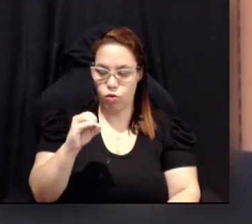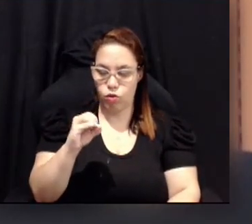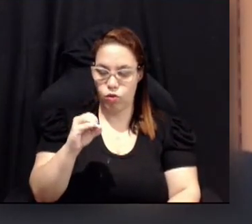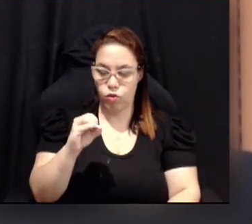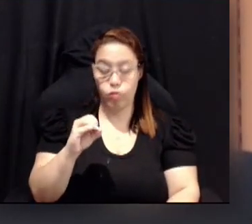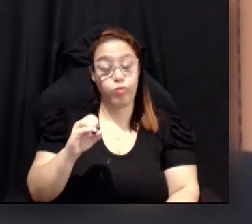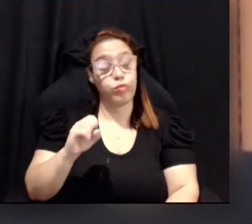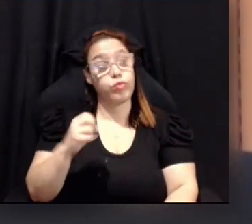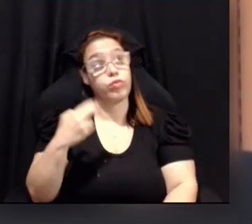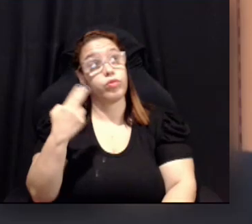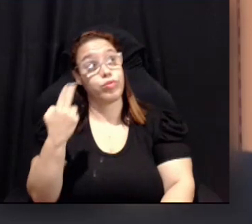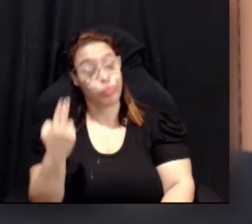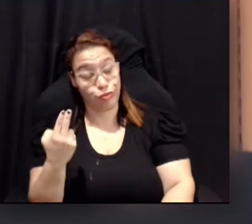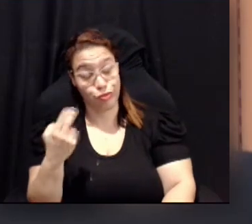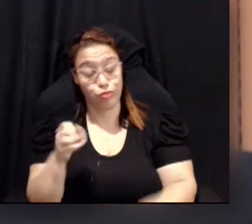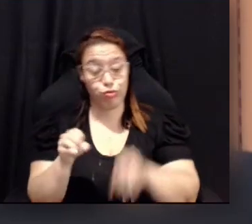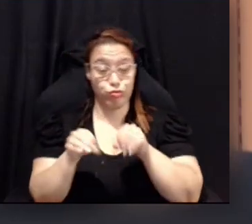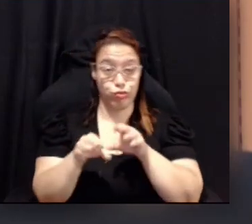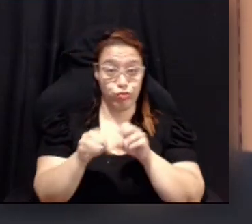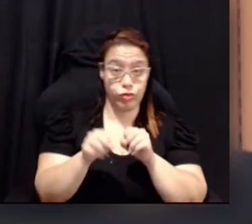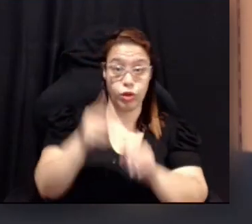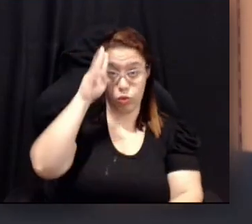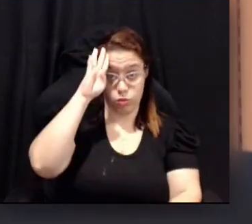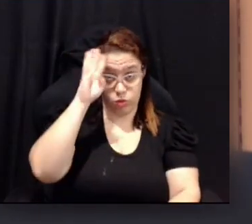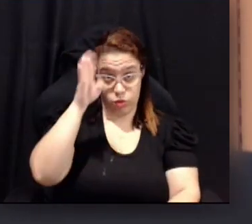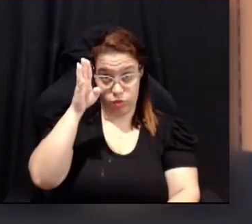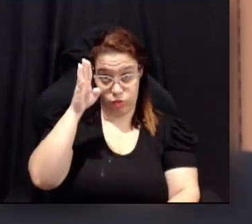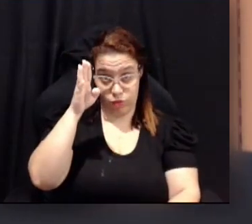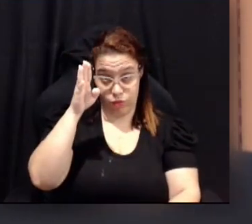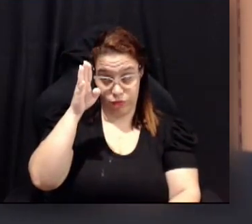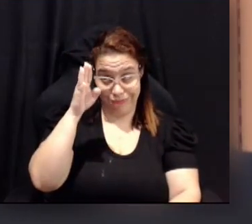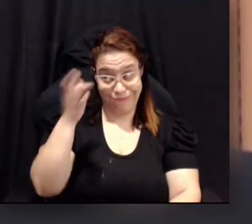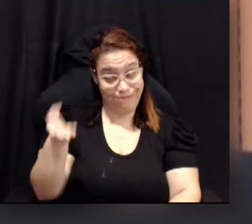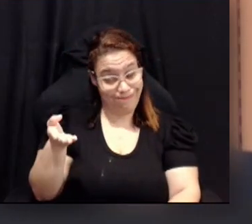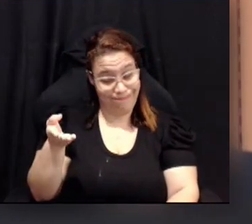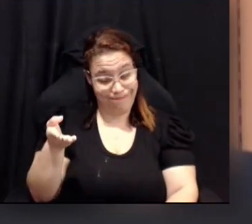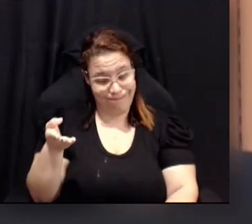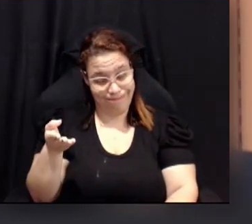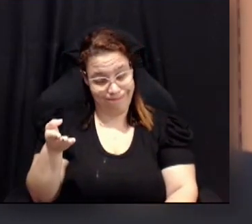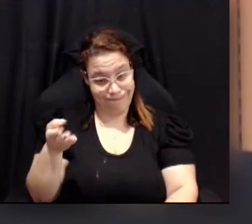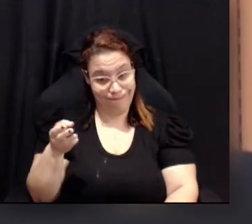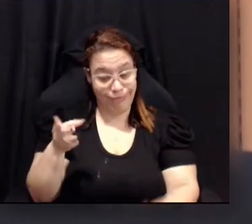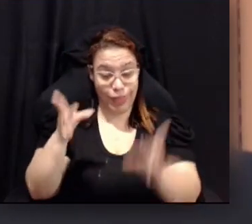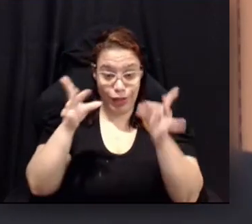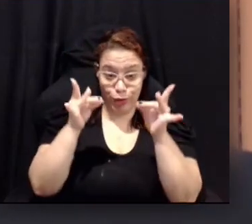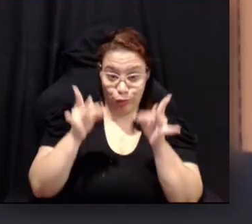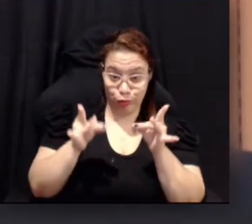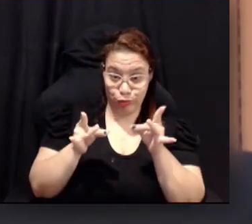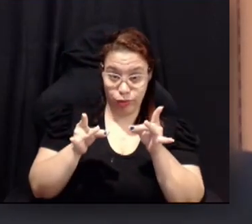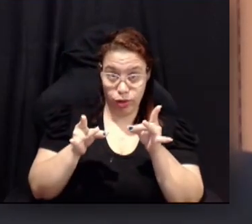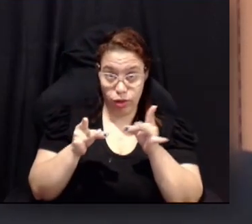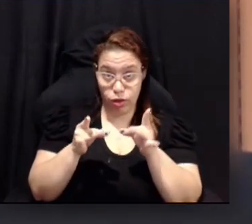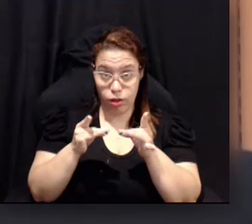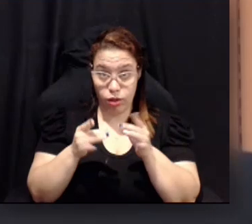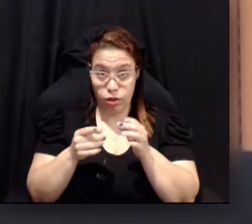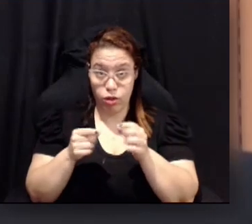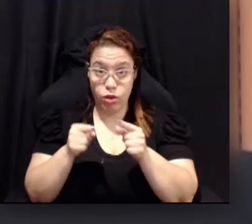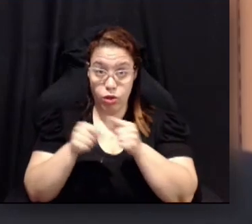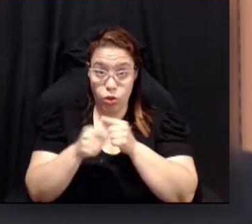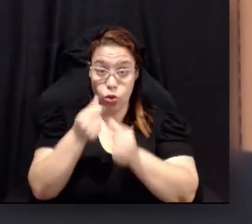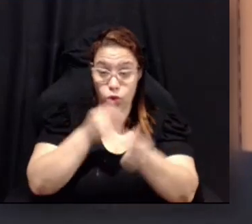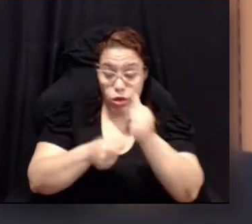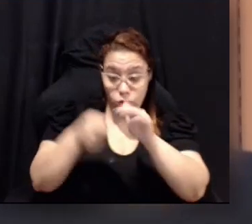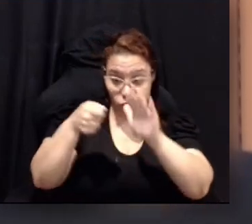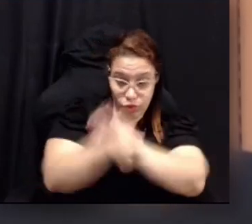tratar a educação como prioridade, e a prioridade não é uma prioridade discursiva, é a prioridade no seu pressuposto, ou seja, no seu orçamento, ou